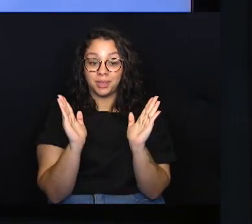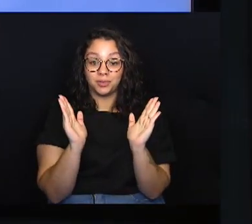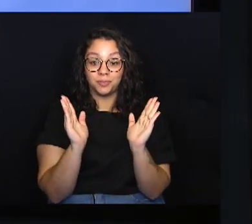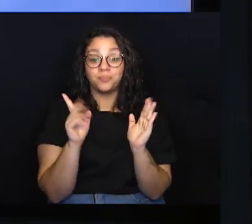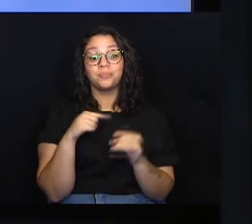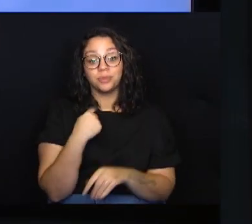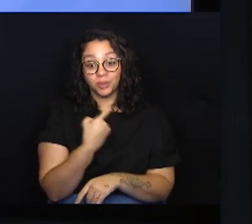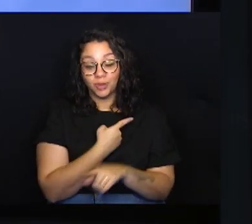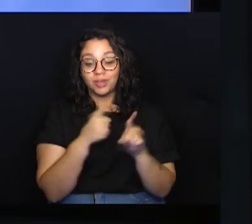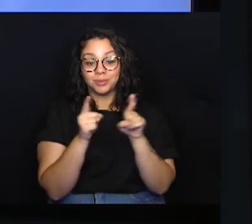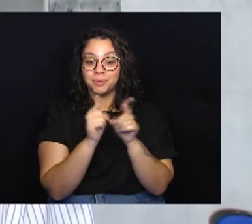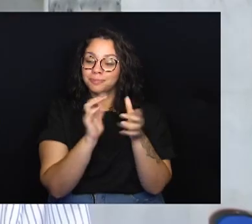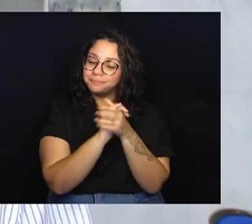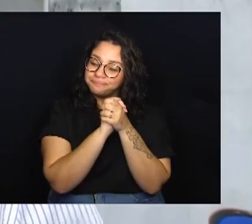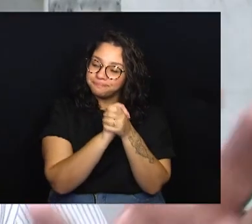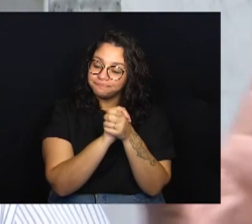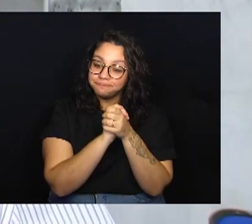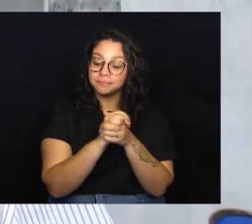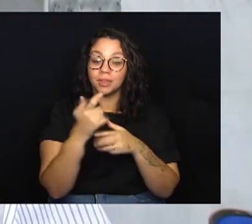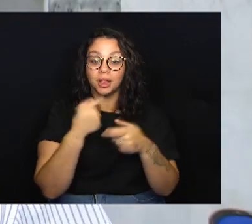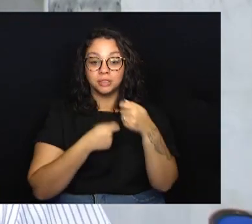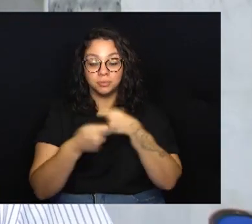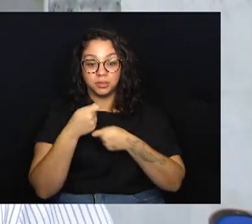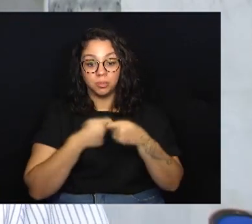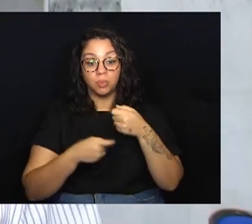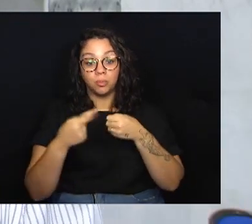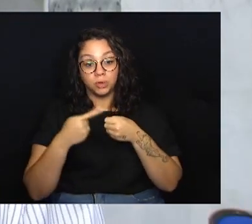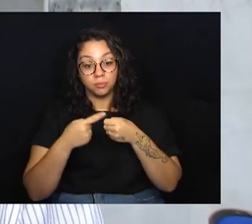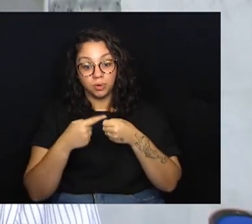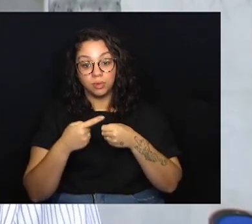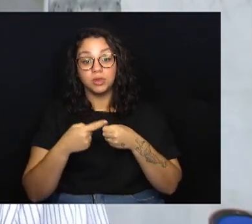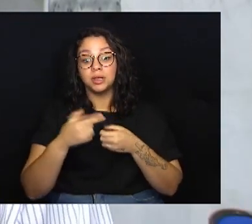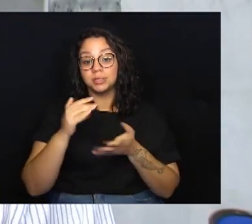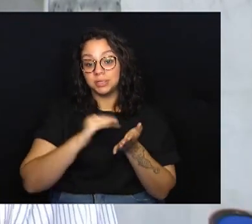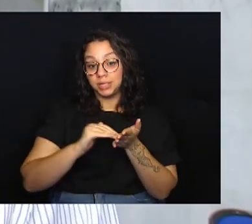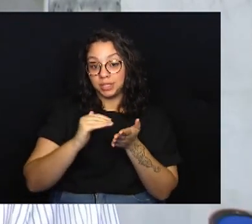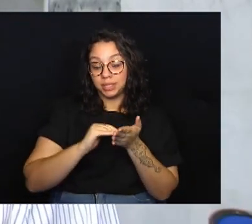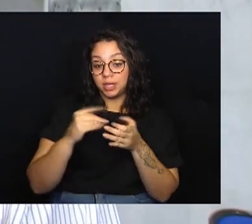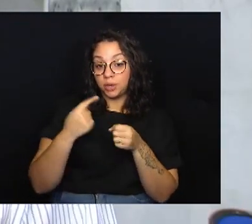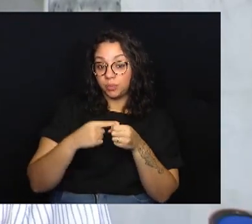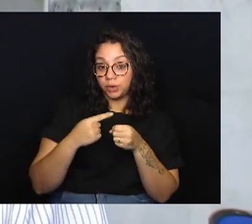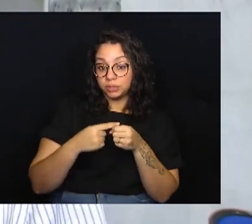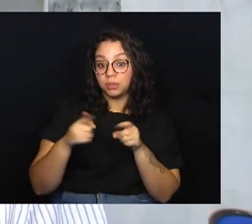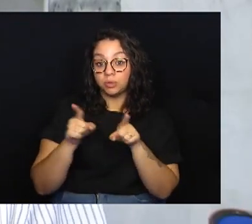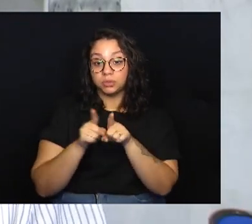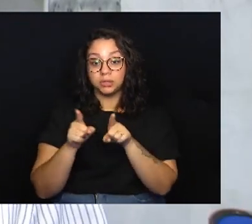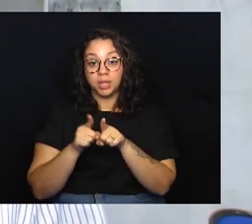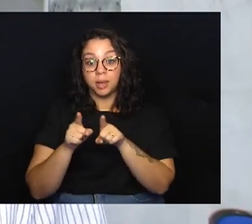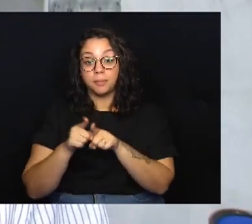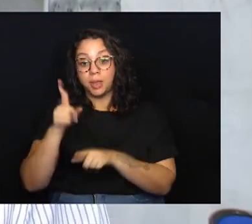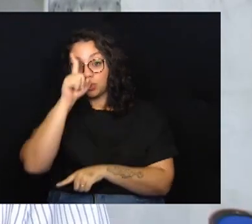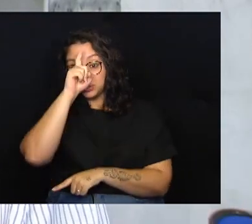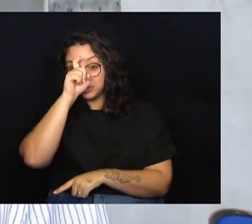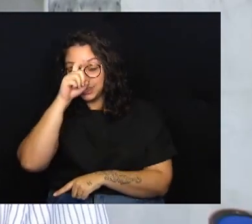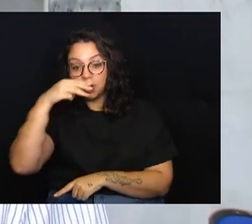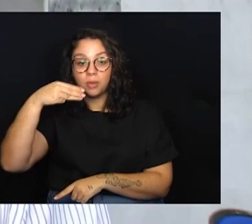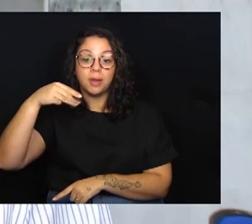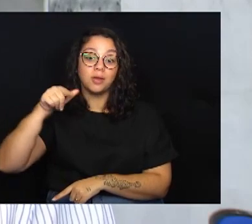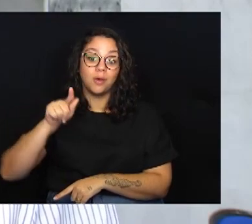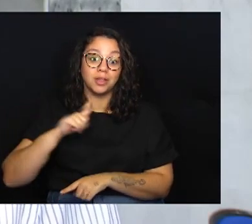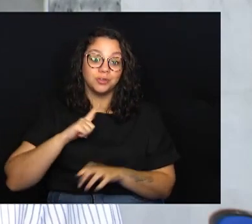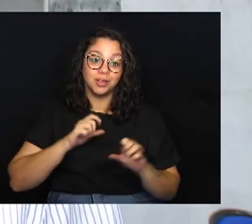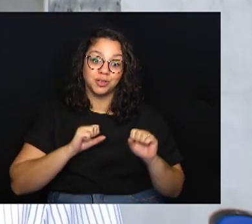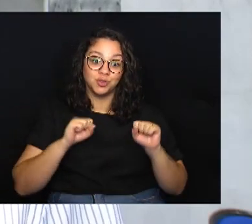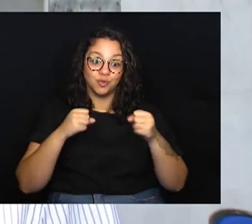obviamente, parabeniza a administração municipal, tanto a Secretaria Municipal de Saúde quanto a Rede Mário Gatti, pelo esforço que vem sendo